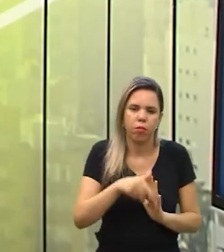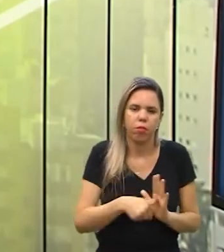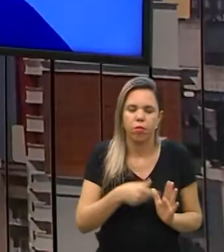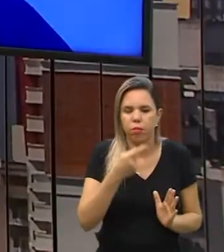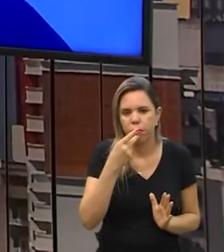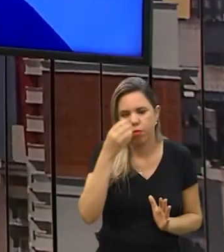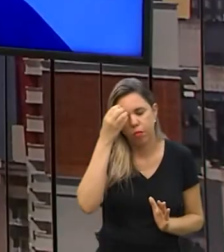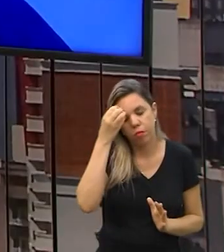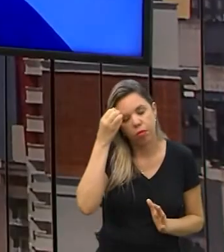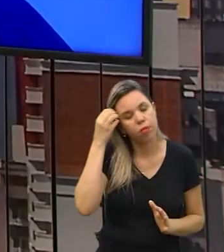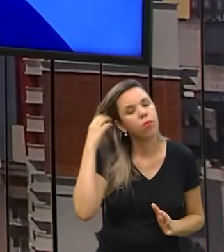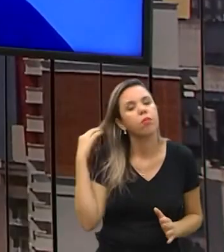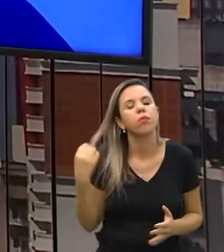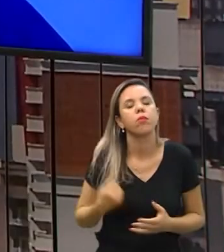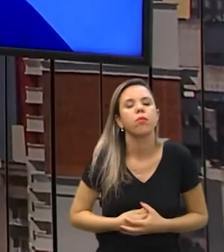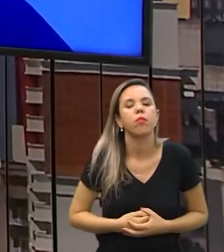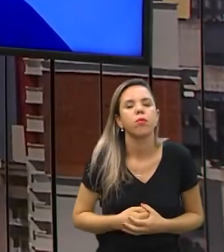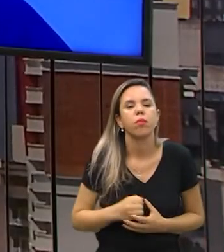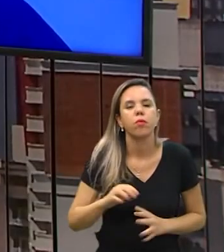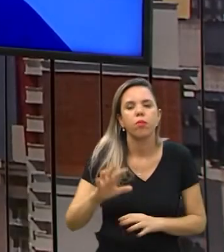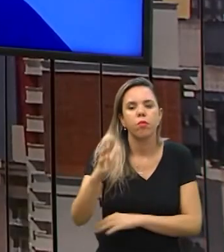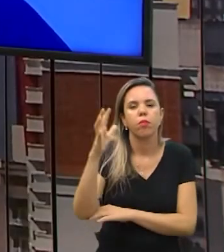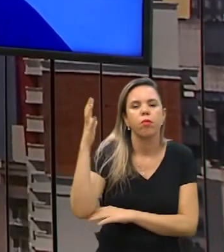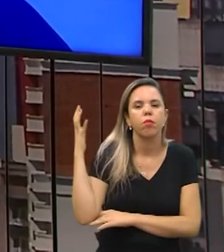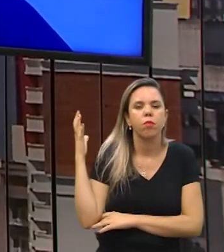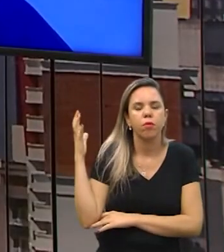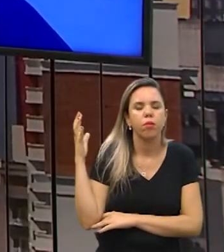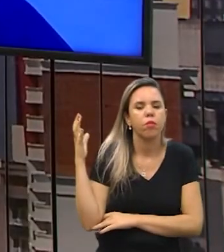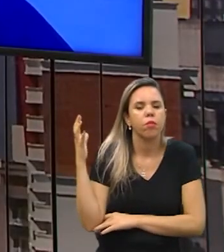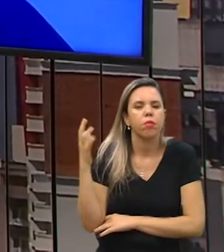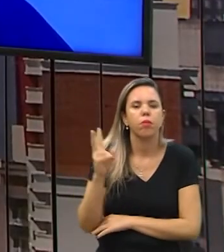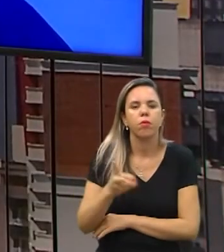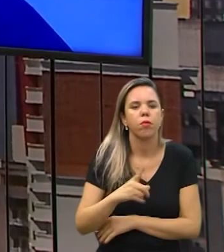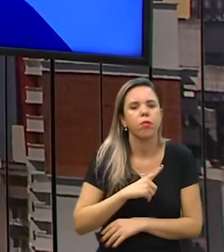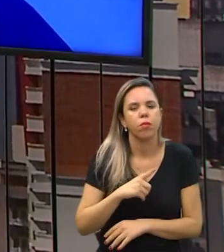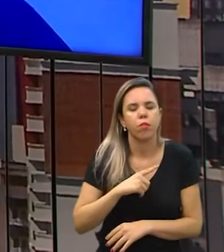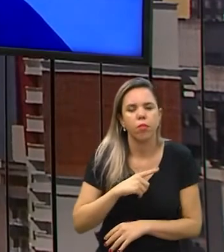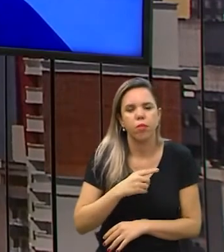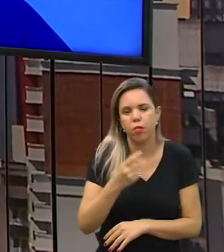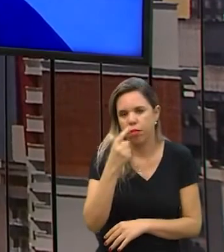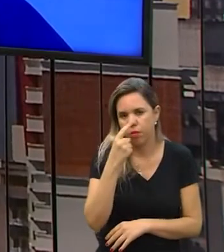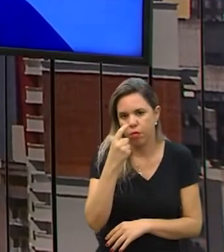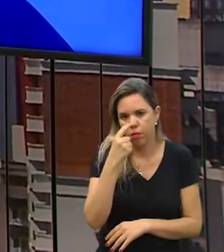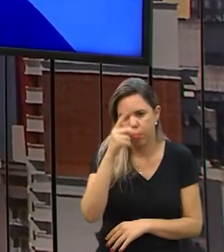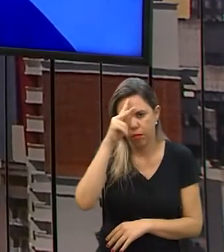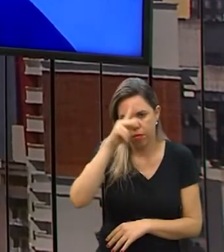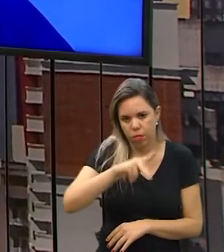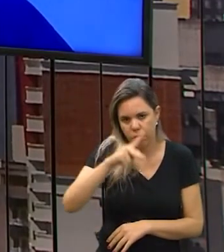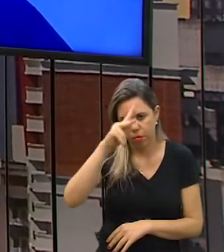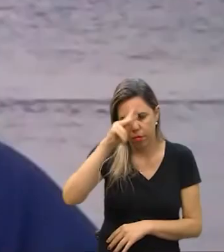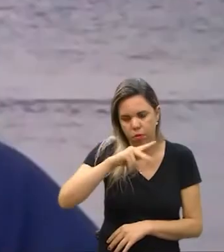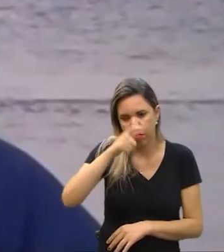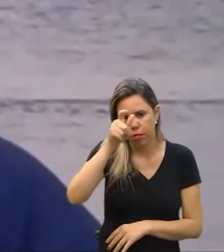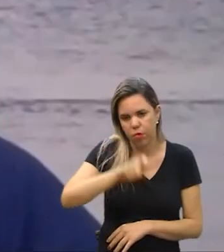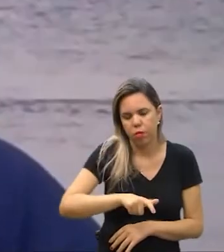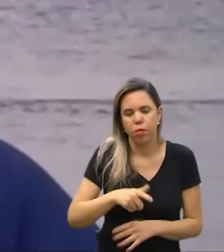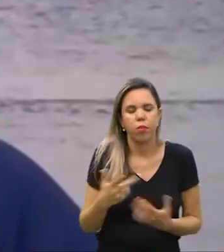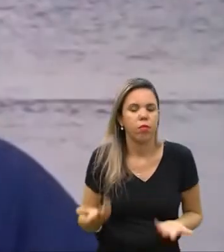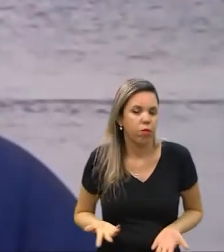alguma coisa relacionada à natureza ou animais, sempre tem a mão do homem no meio. Francine, já reparou nisso?